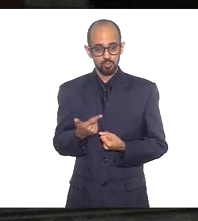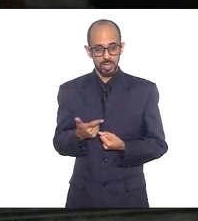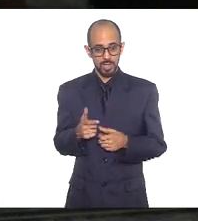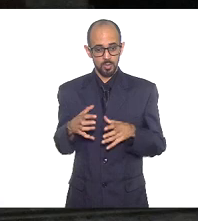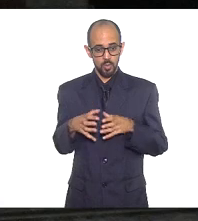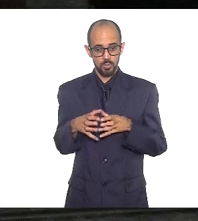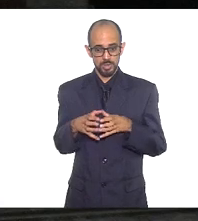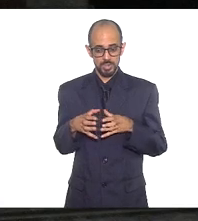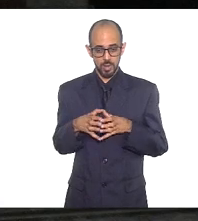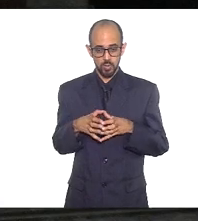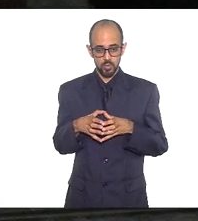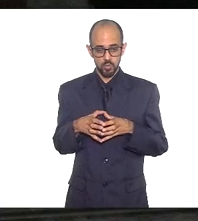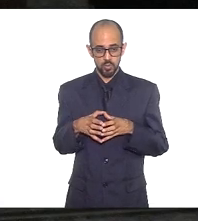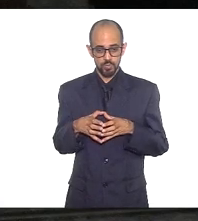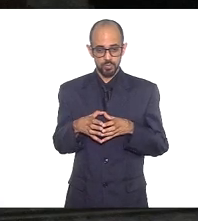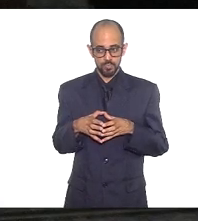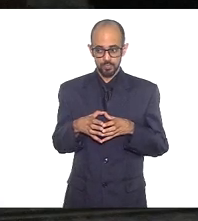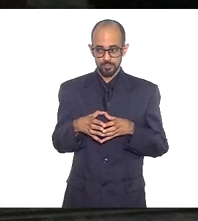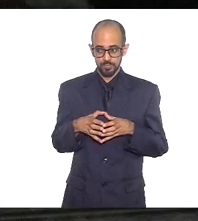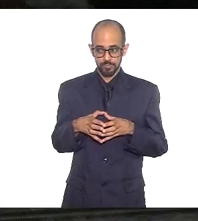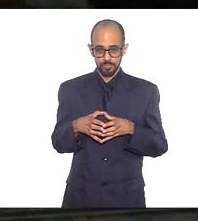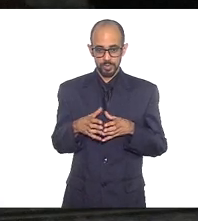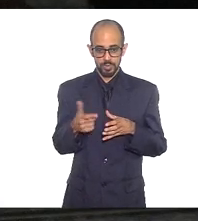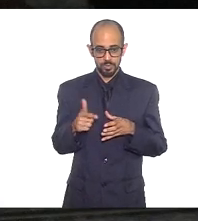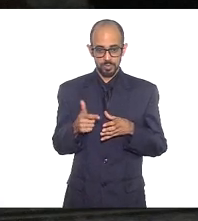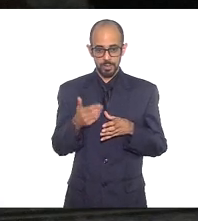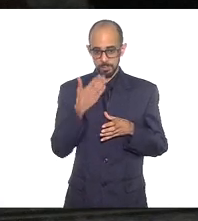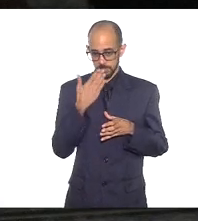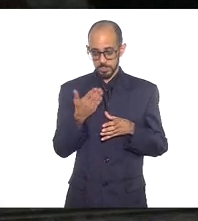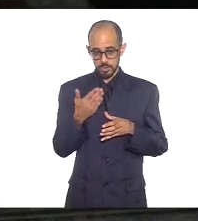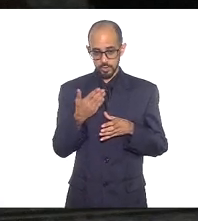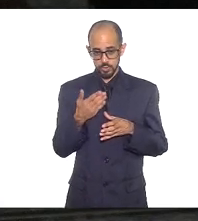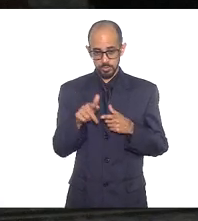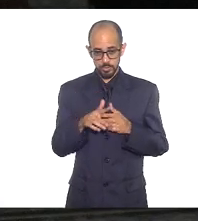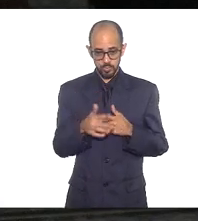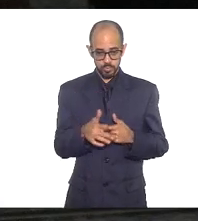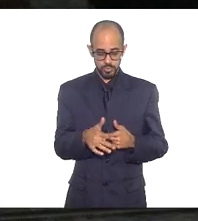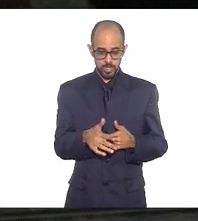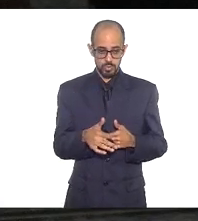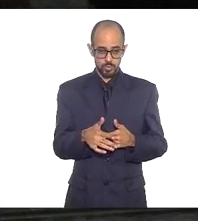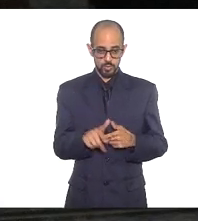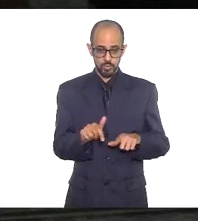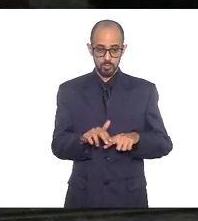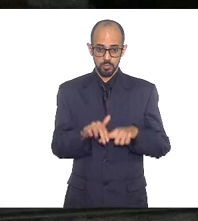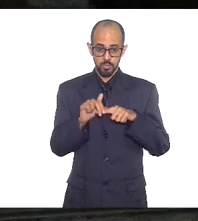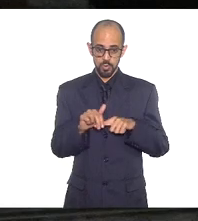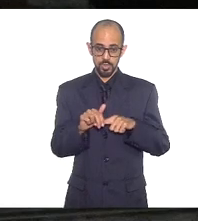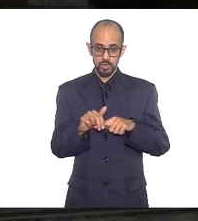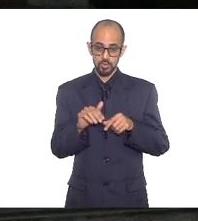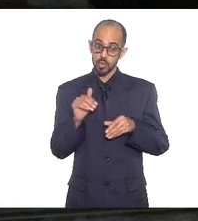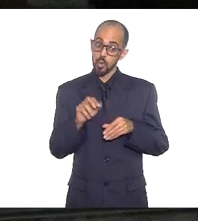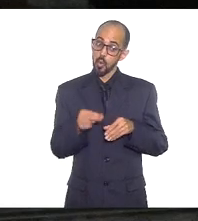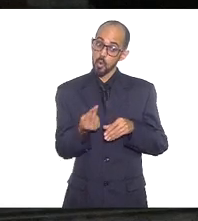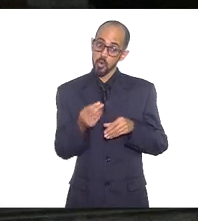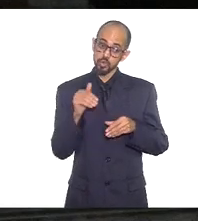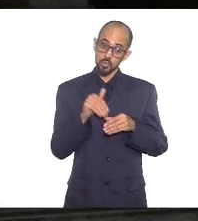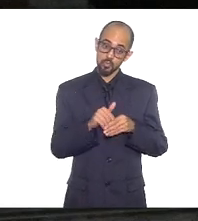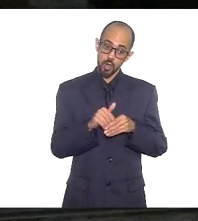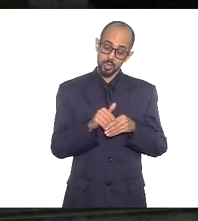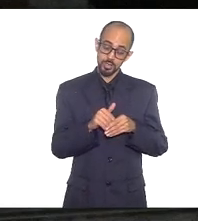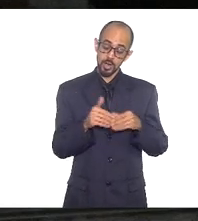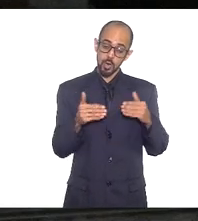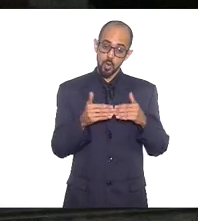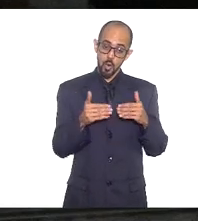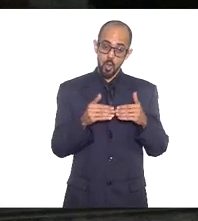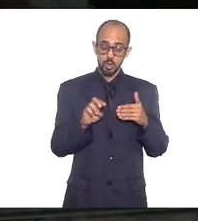comissão pedido de reconsideração, ou só vota a favor ou contra o